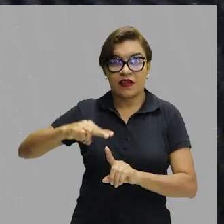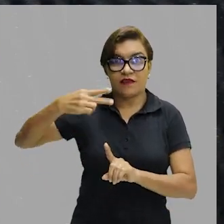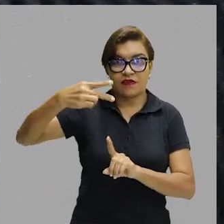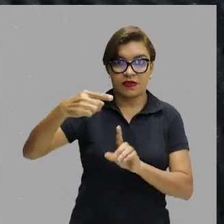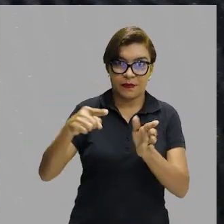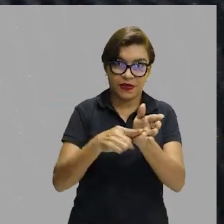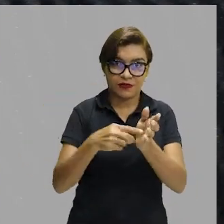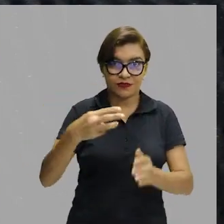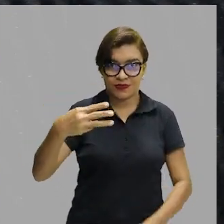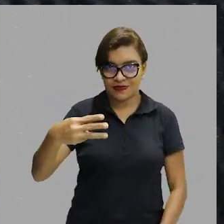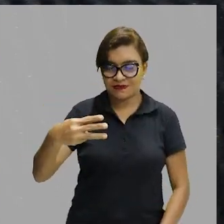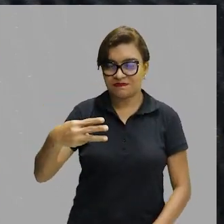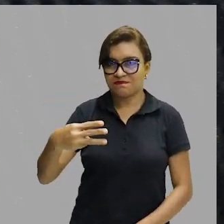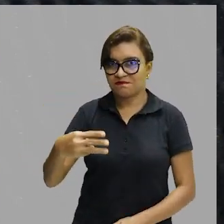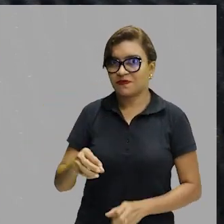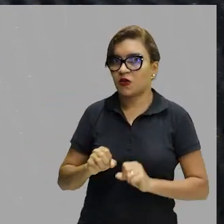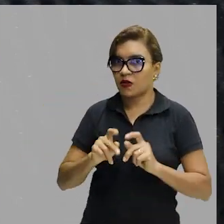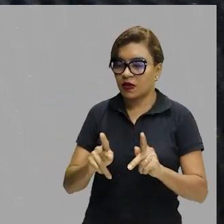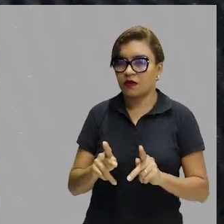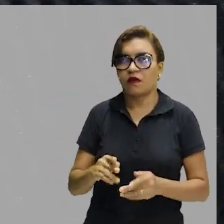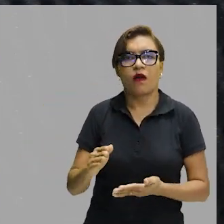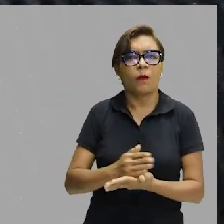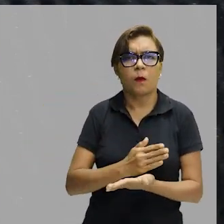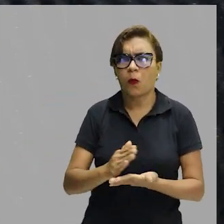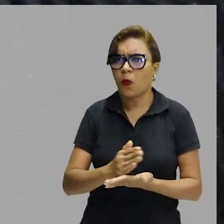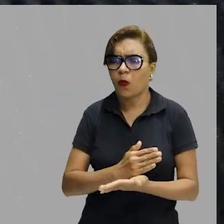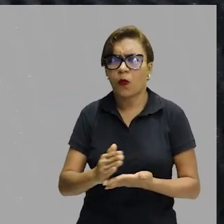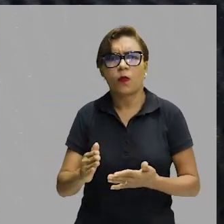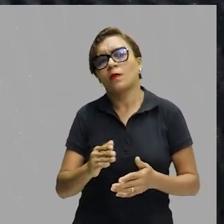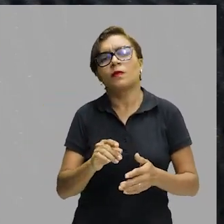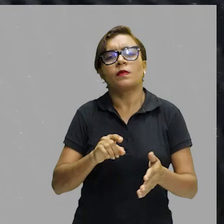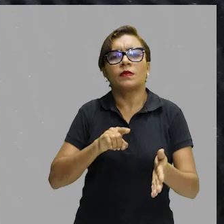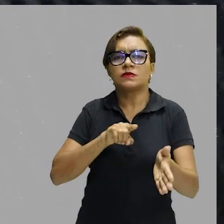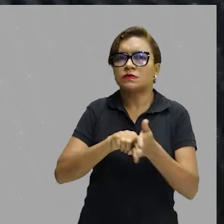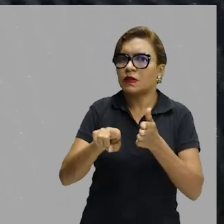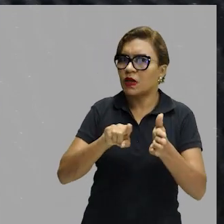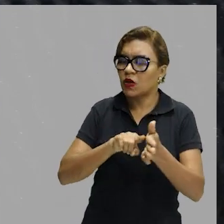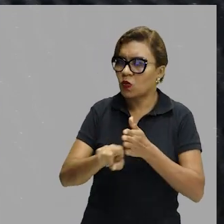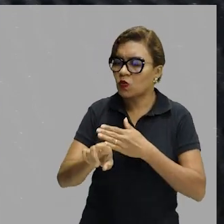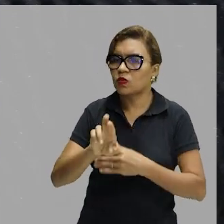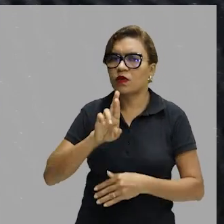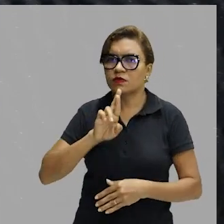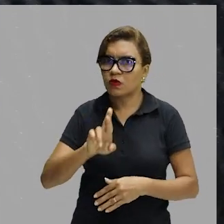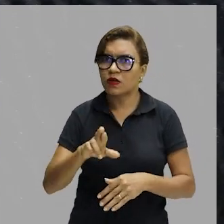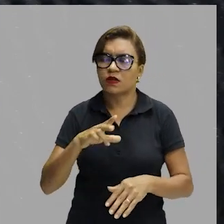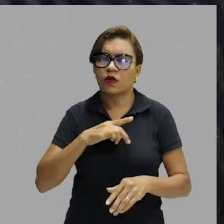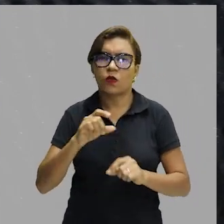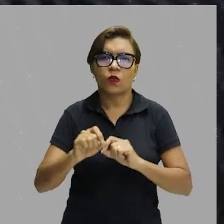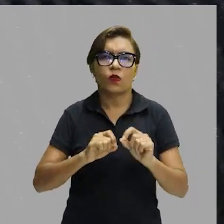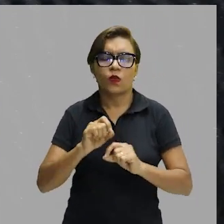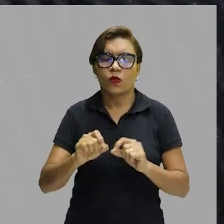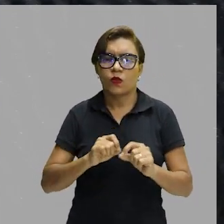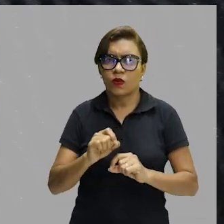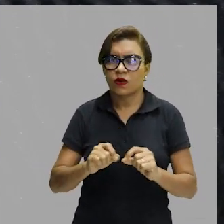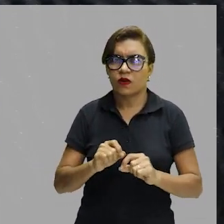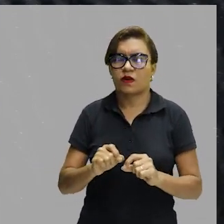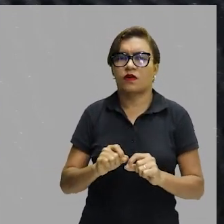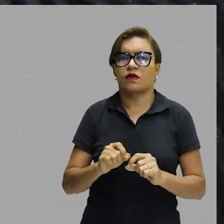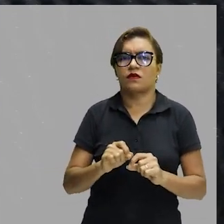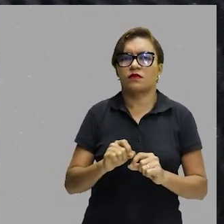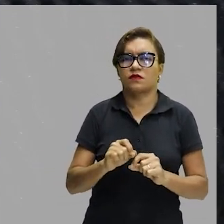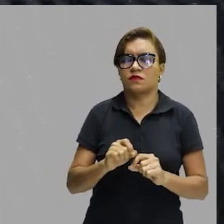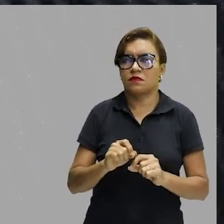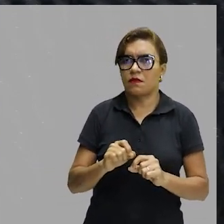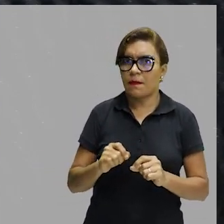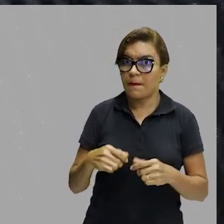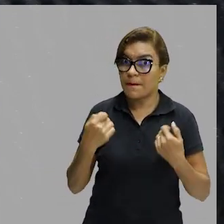3, certo? Muitas questões, ou muitas respostas das questões, elas trabalham com notação científica. Então,